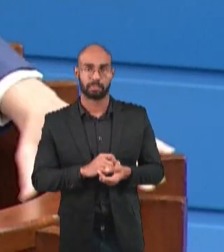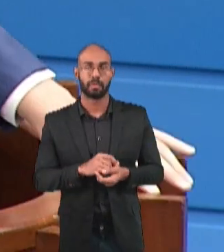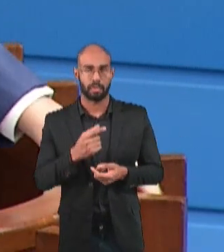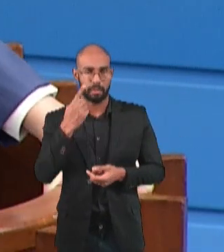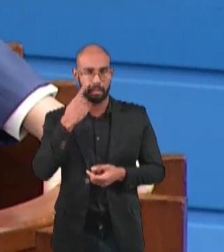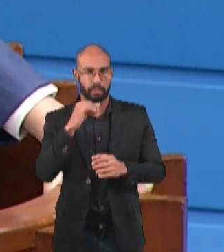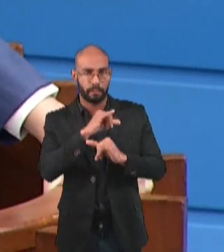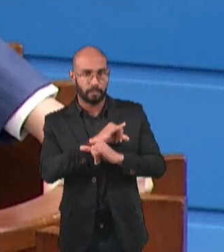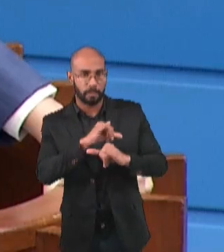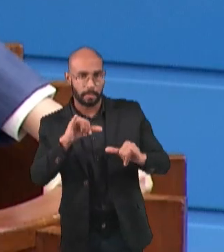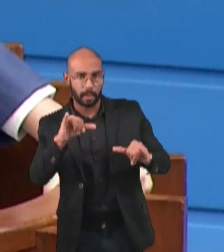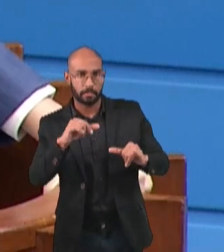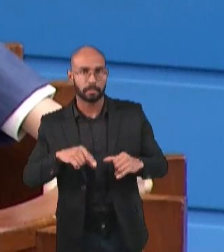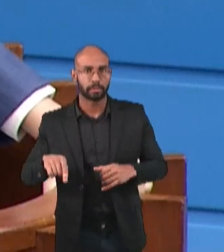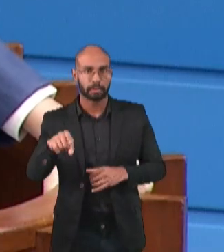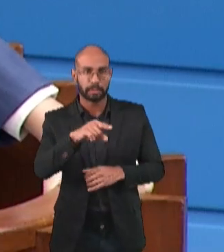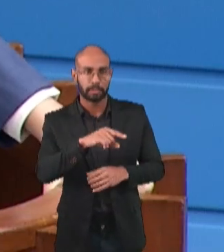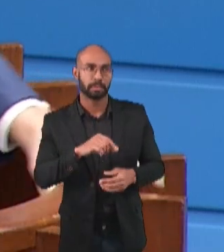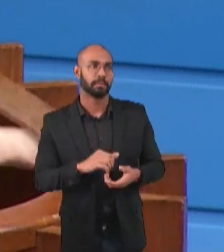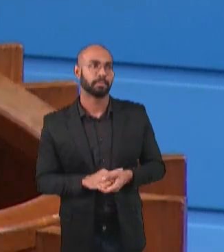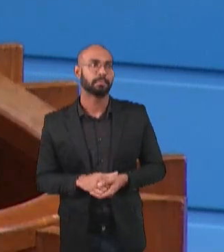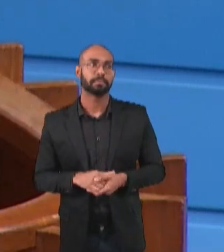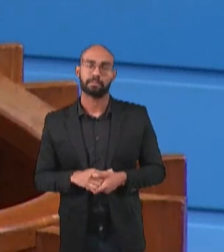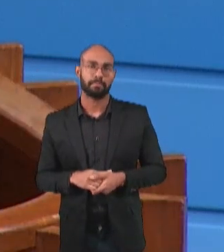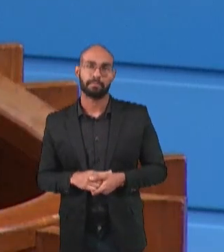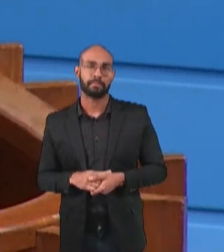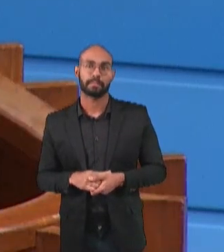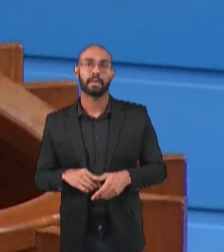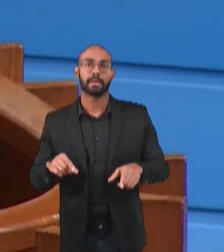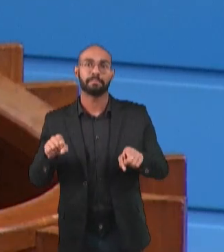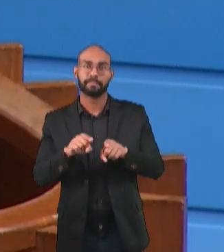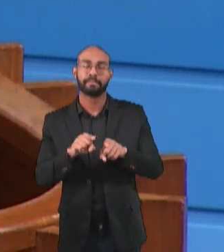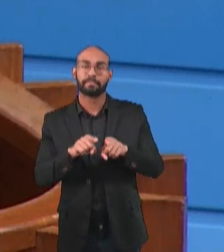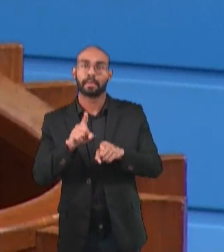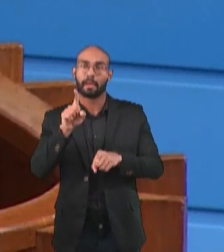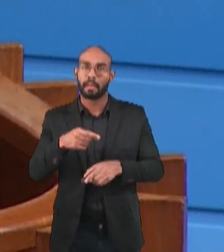uma informação para vocês, que é uma informação